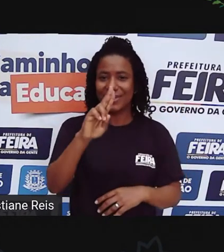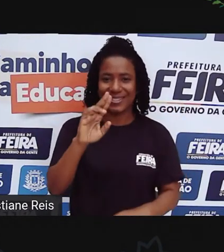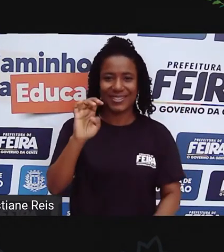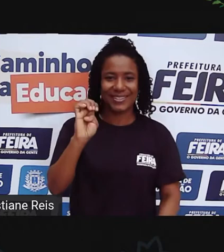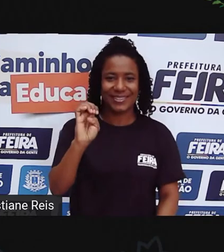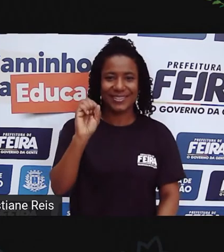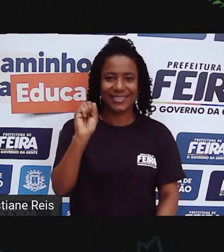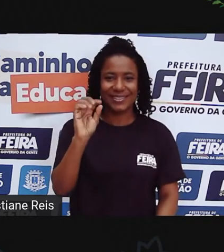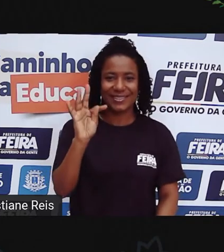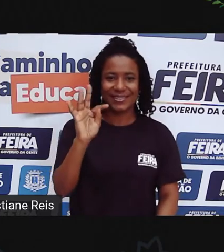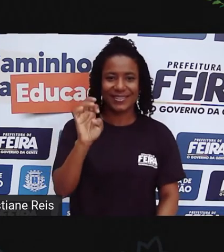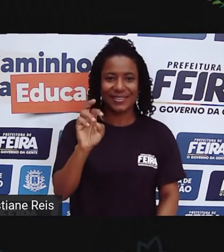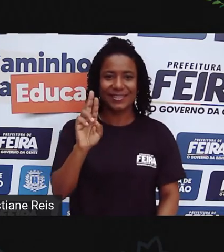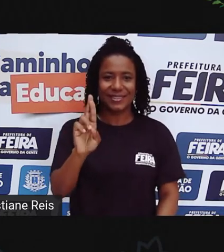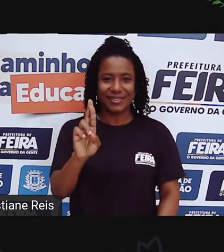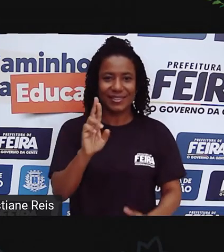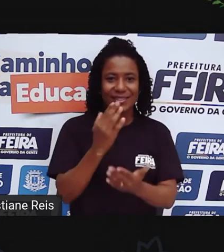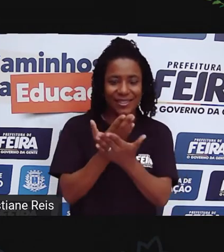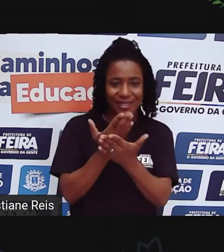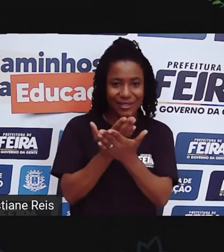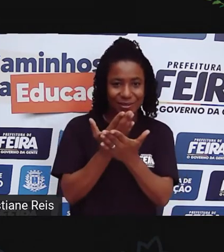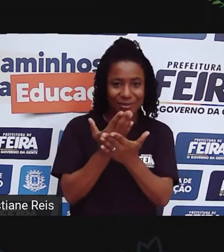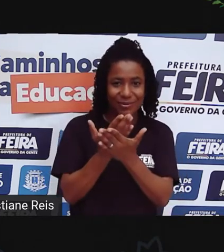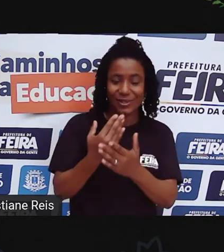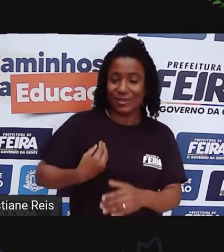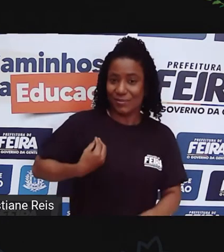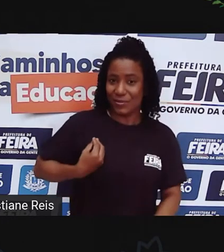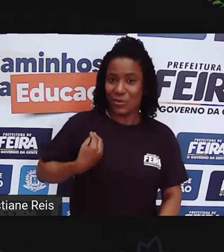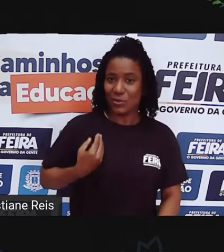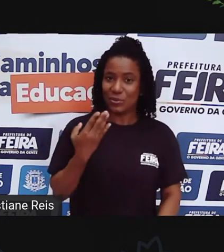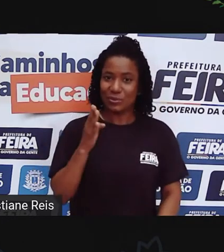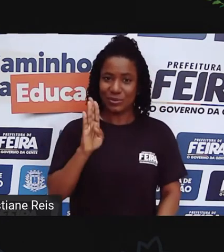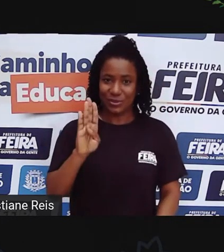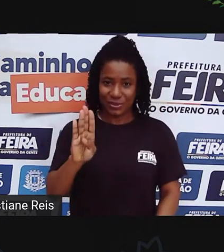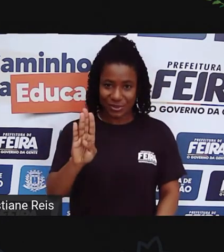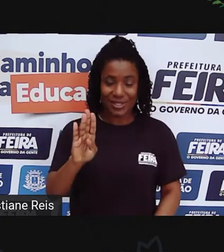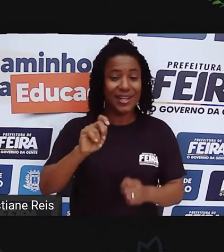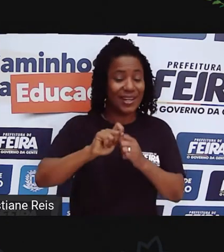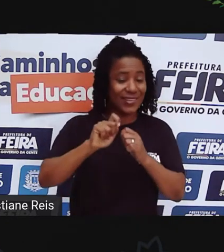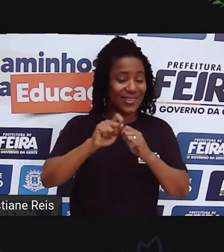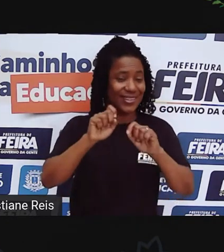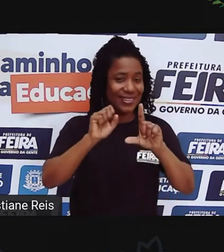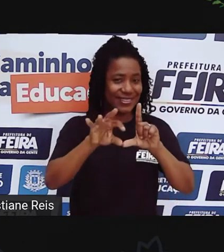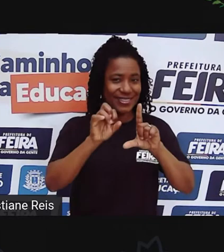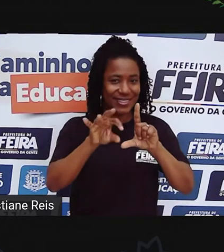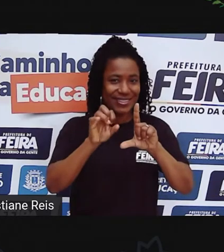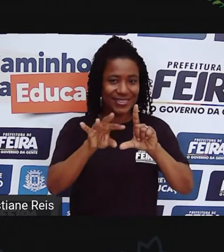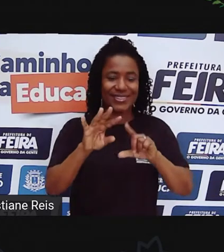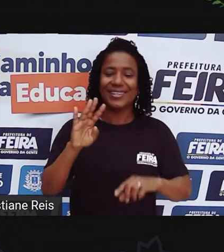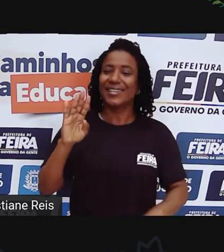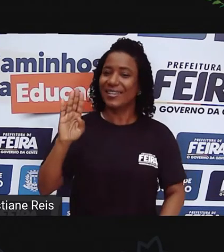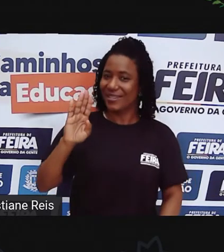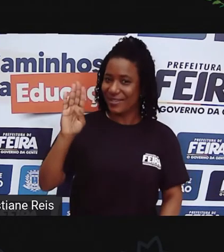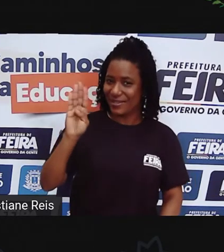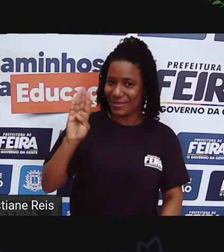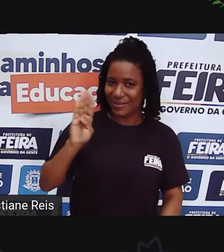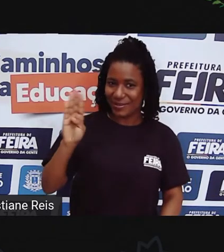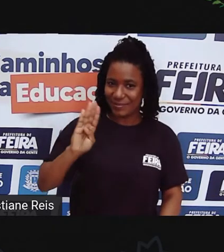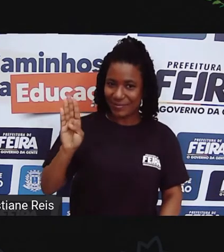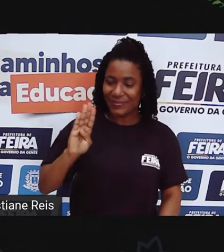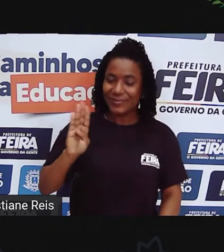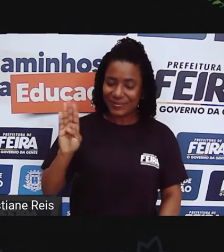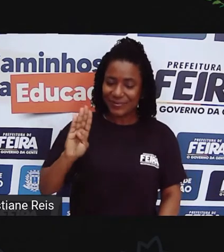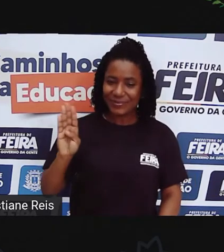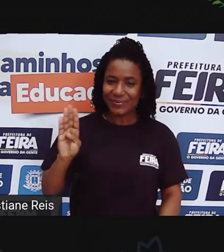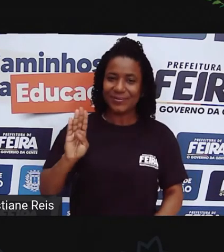Ela é estudante de biologia lá na UFES, ela faz licenciatura em biologia. O mesmo curso que eu me formei, né?